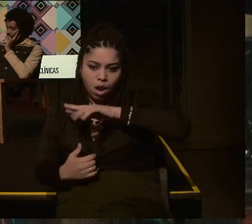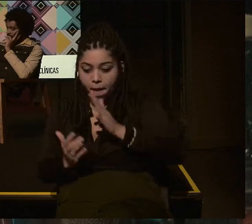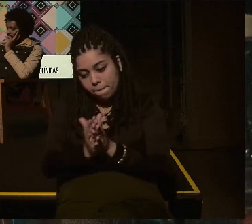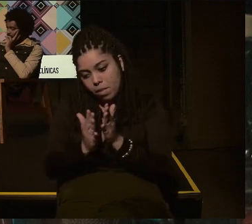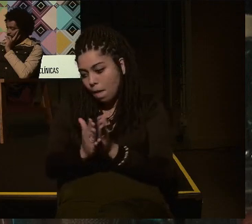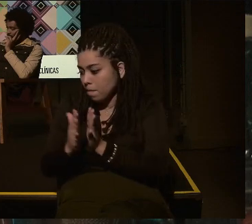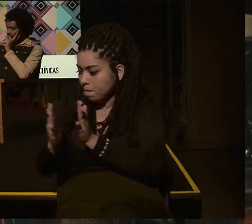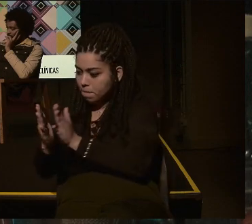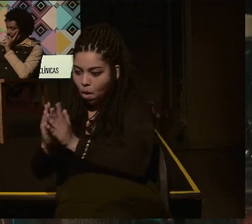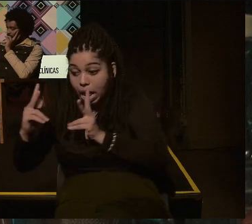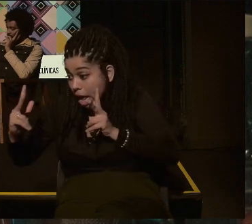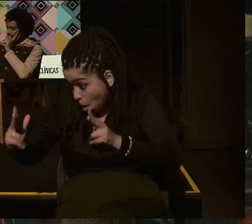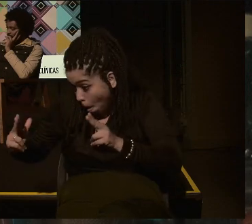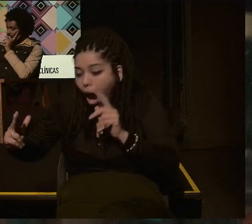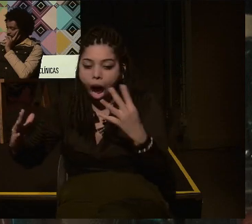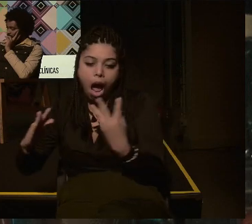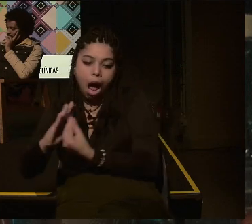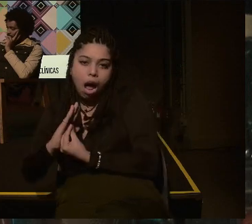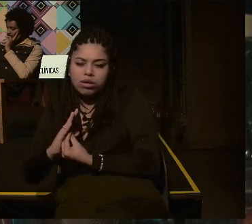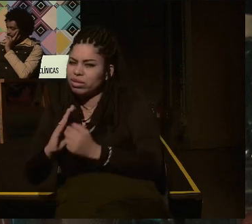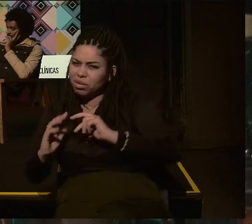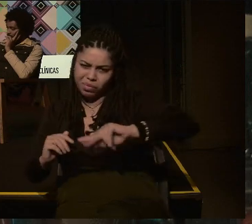para pobres,